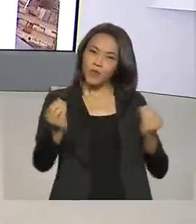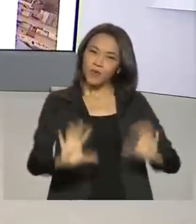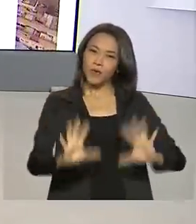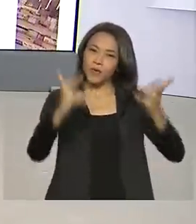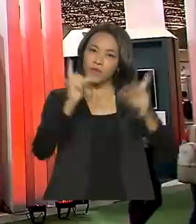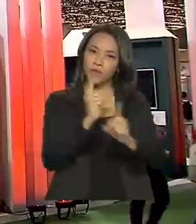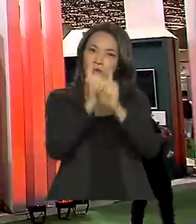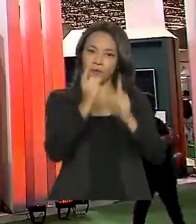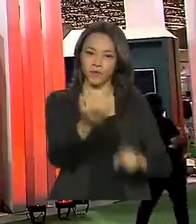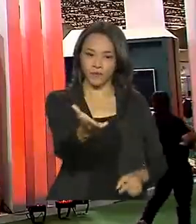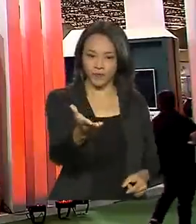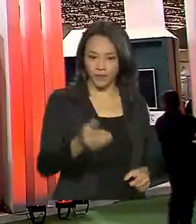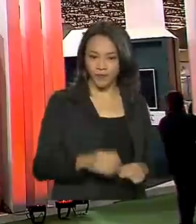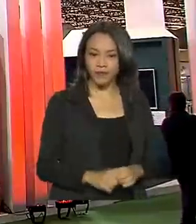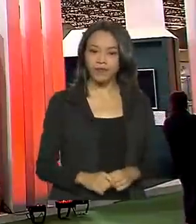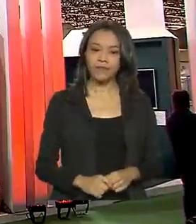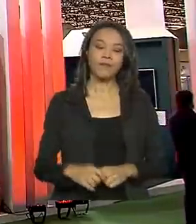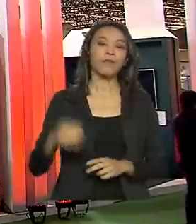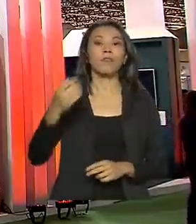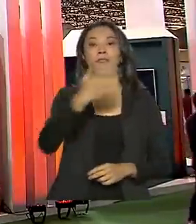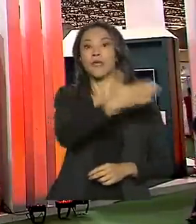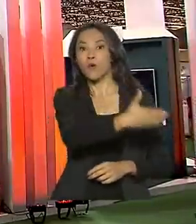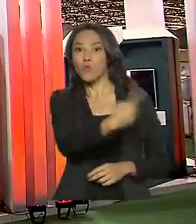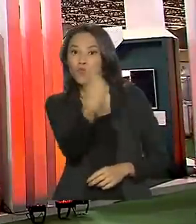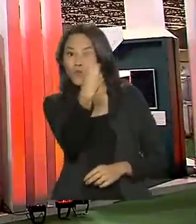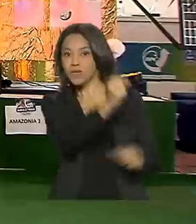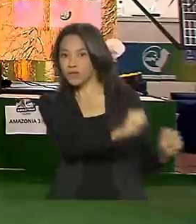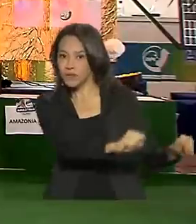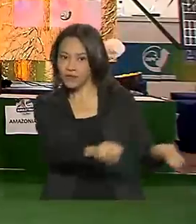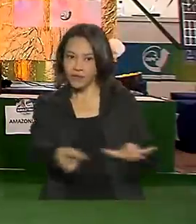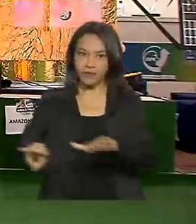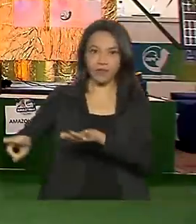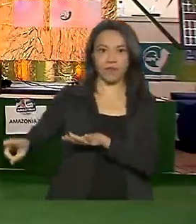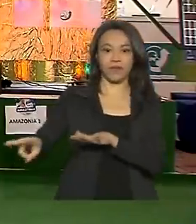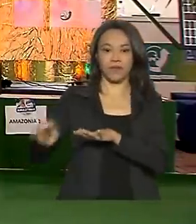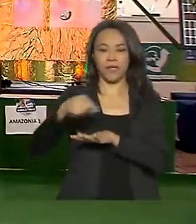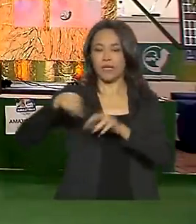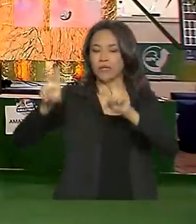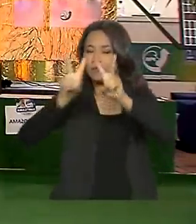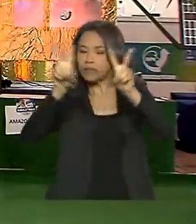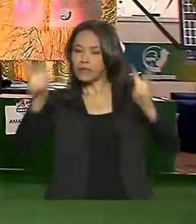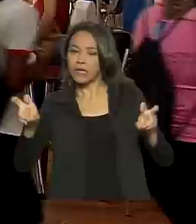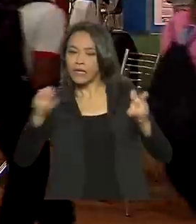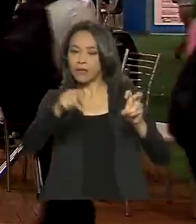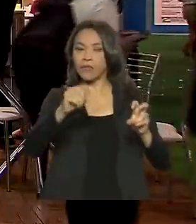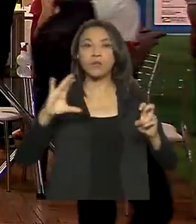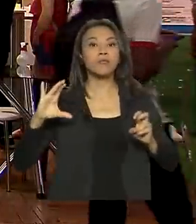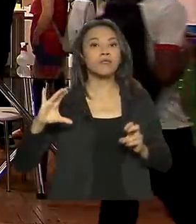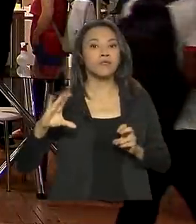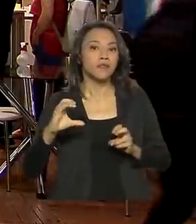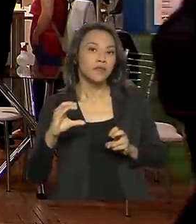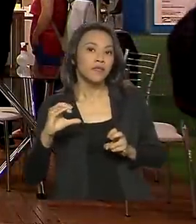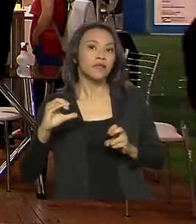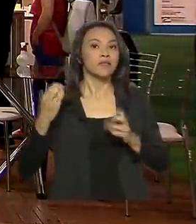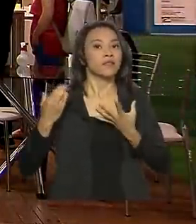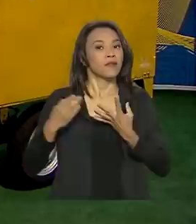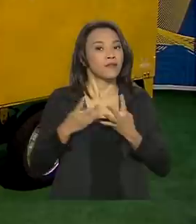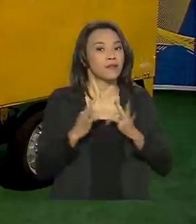evento. Foram 7 dias dedicados a temas e atividades de ciência e